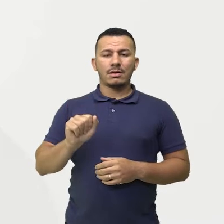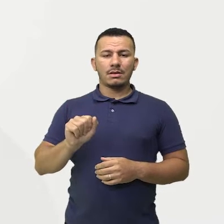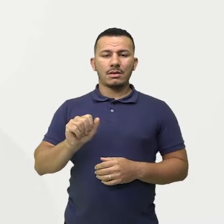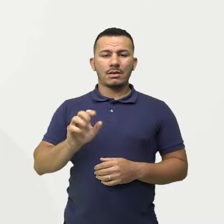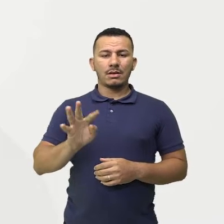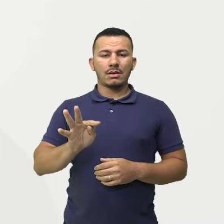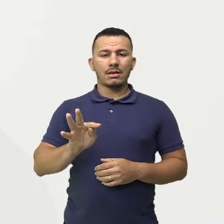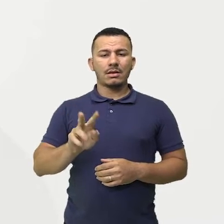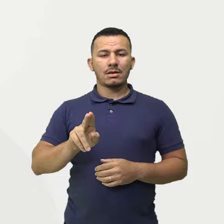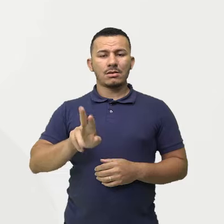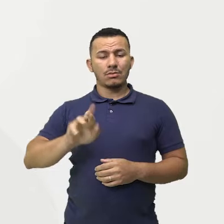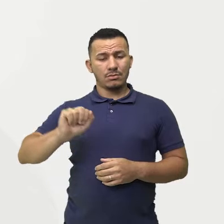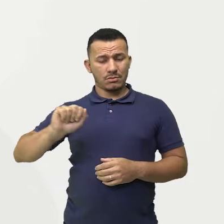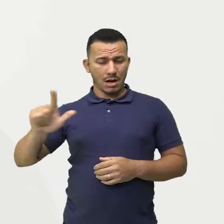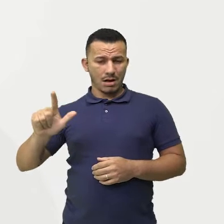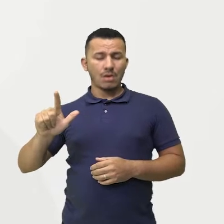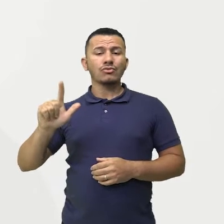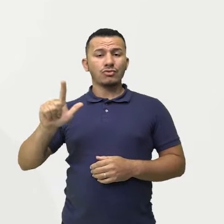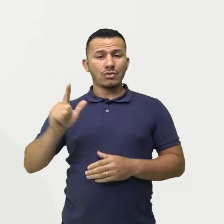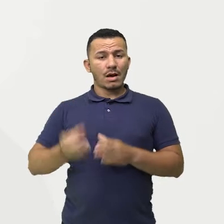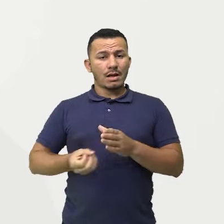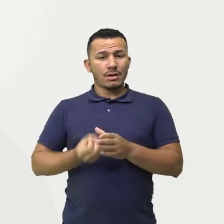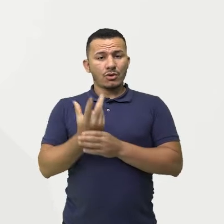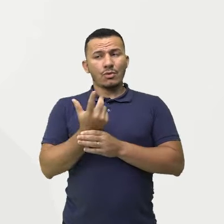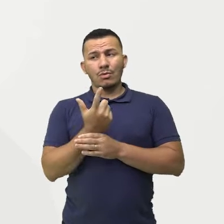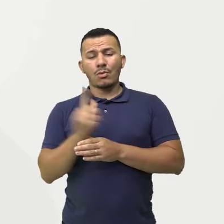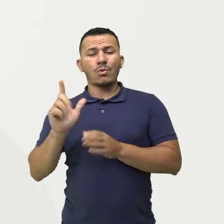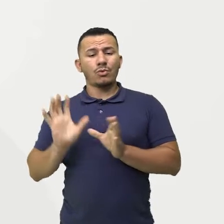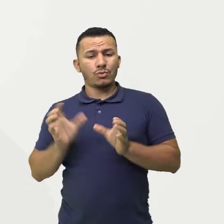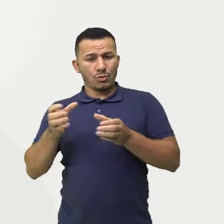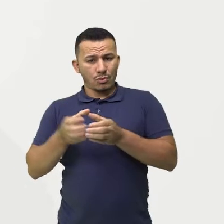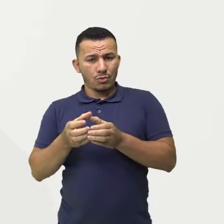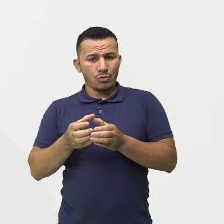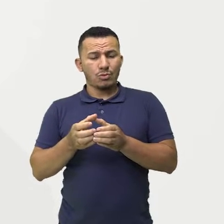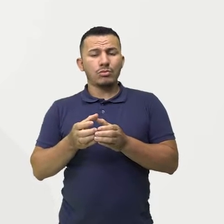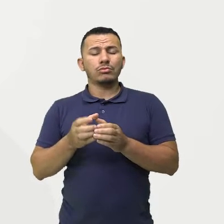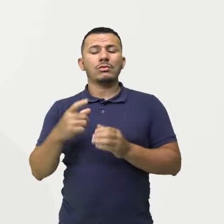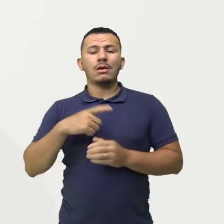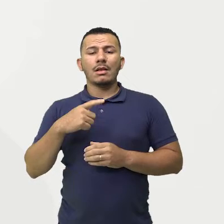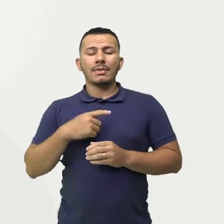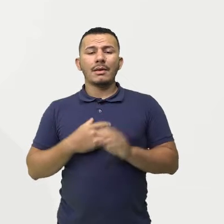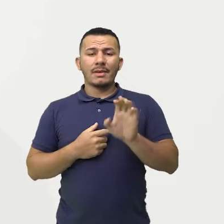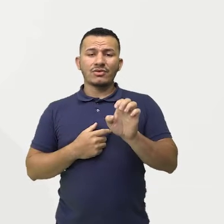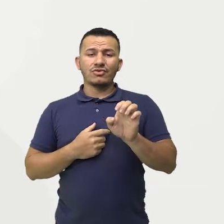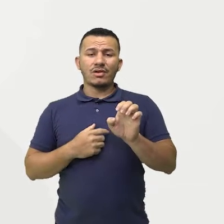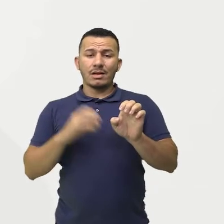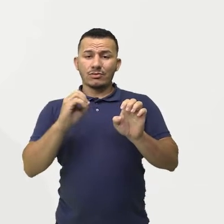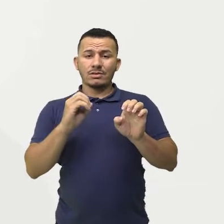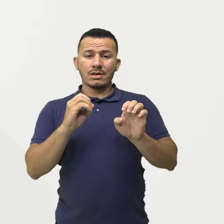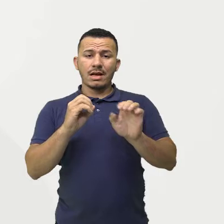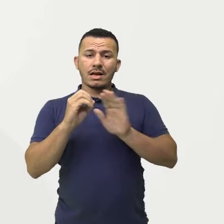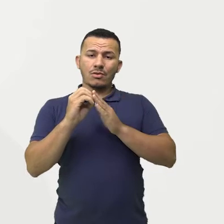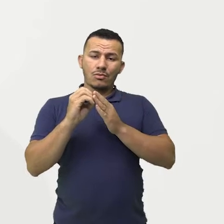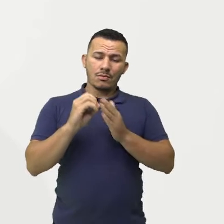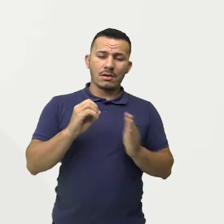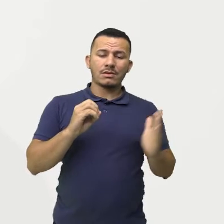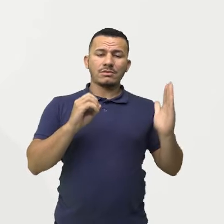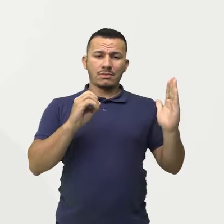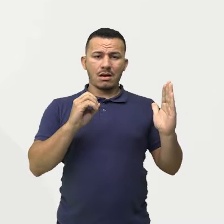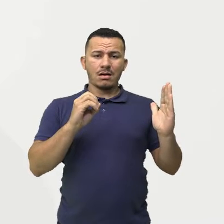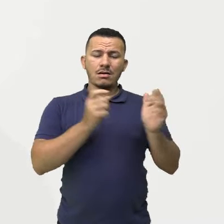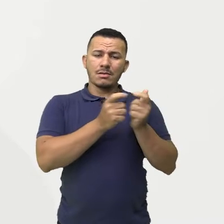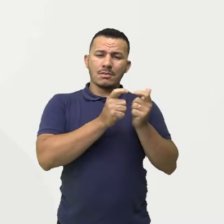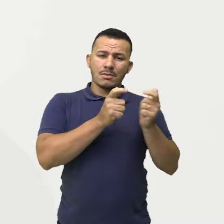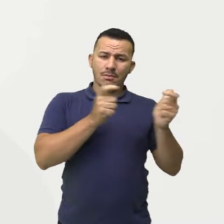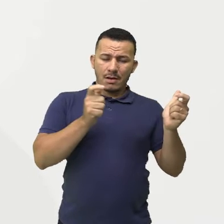naturais. Ocorreu a expansão, olha, para a esquerda do zero, olha essa expansão.